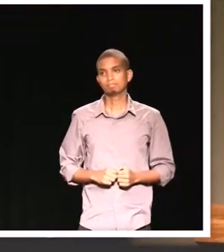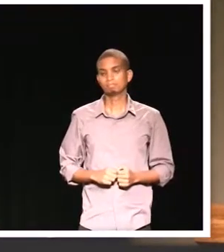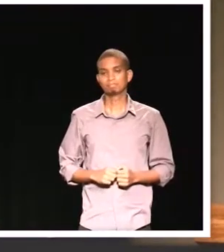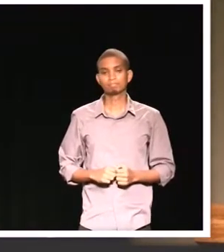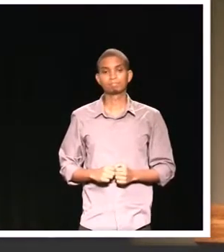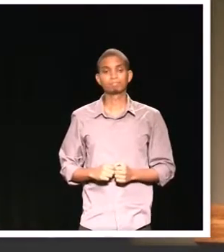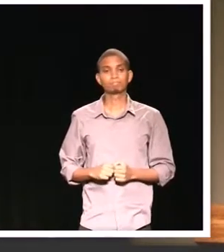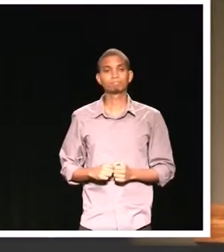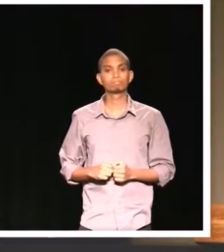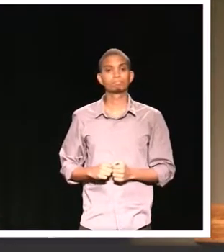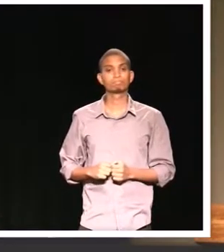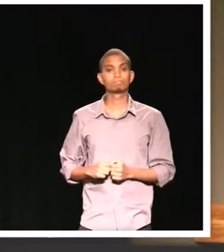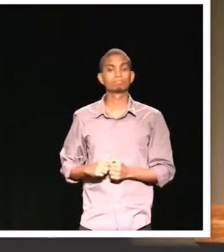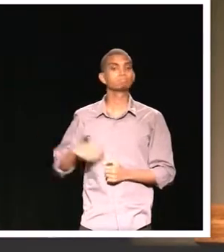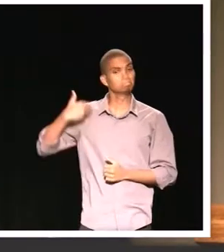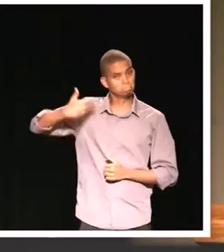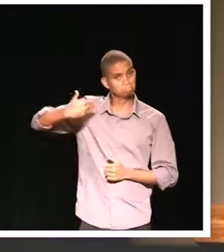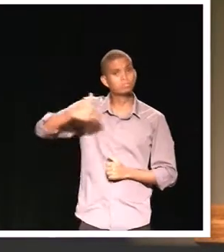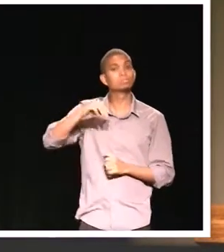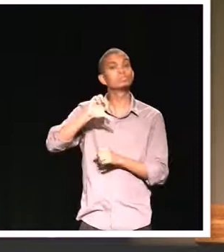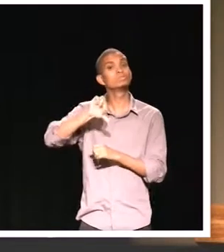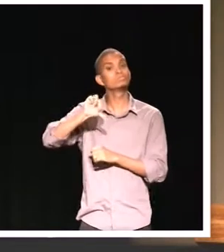No ano 96,